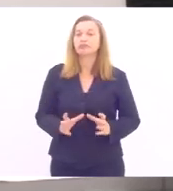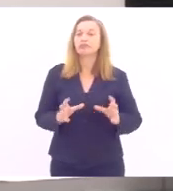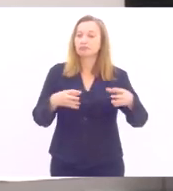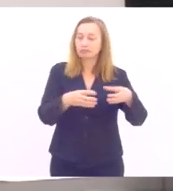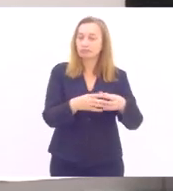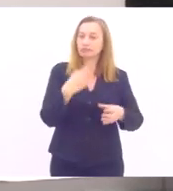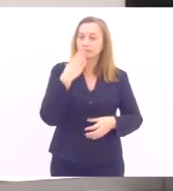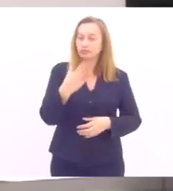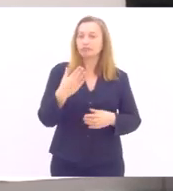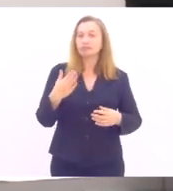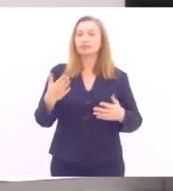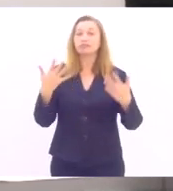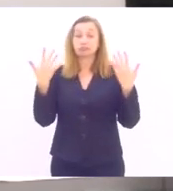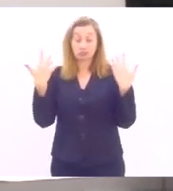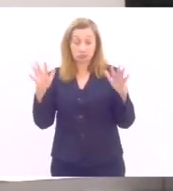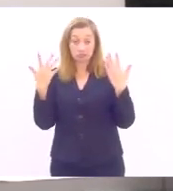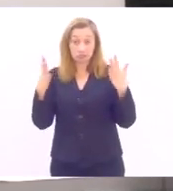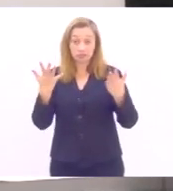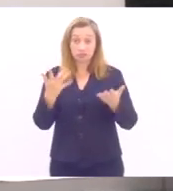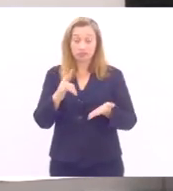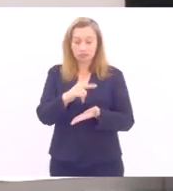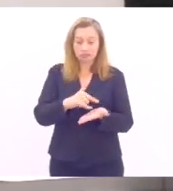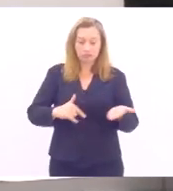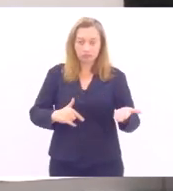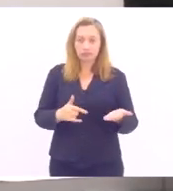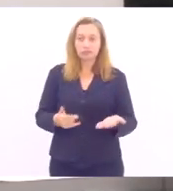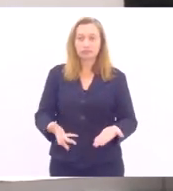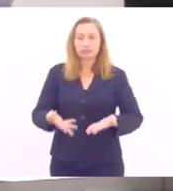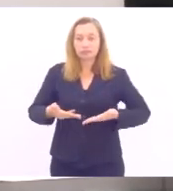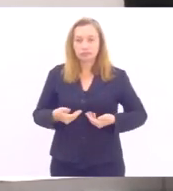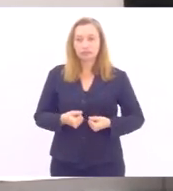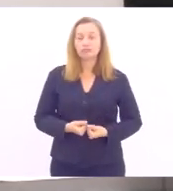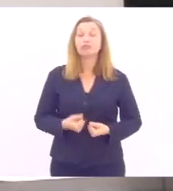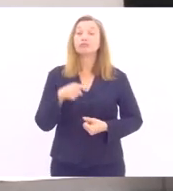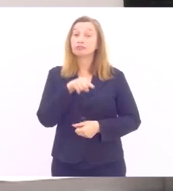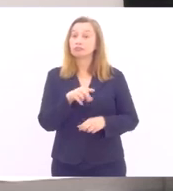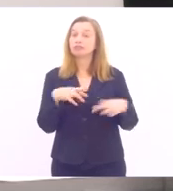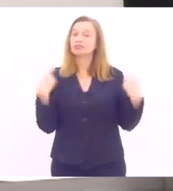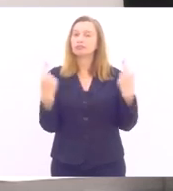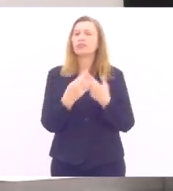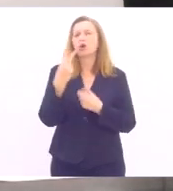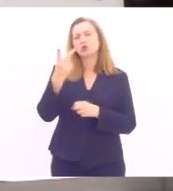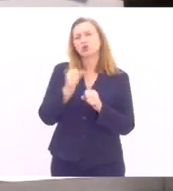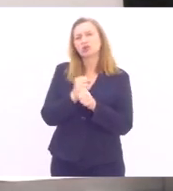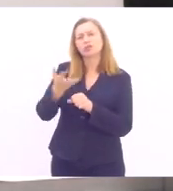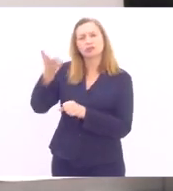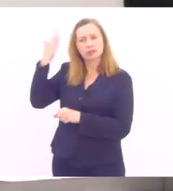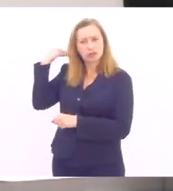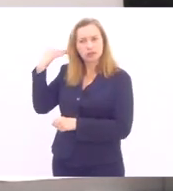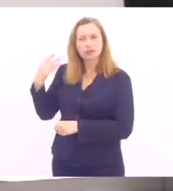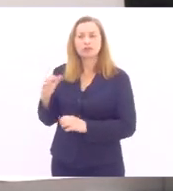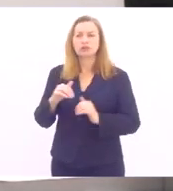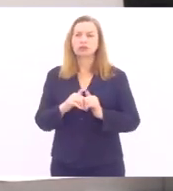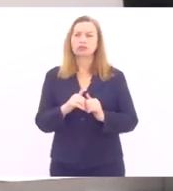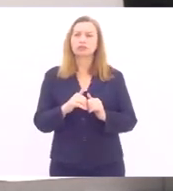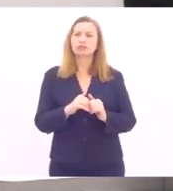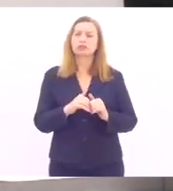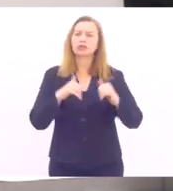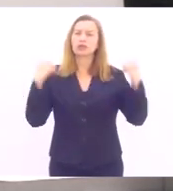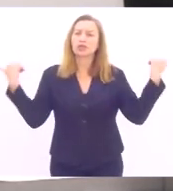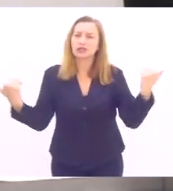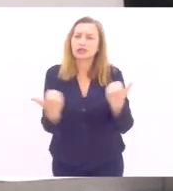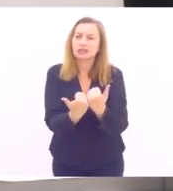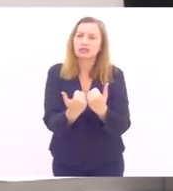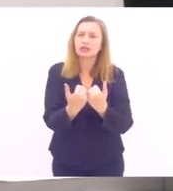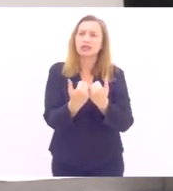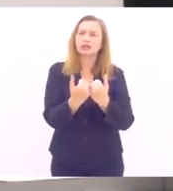parabéns, receberam o seu certificado. Nessa reunião, quer dizer, então, há 2 anos atrás foi o Estádio Sem Mordaça. Há 1